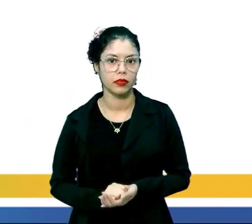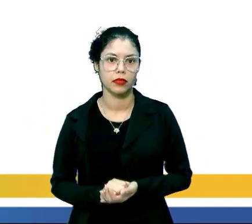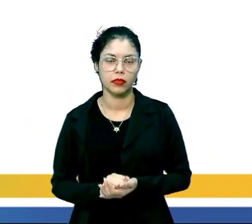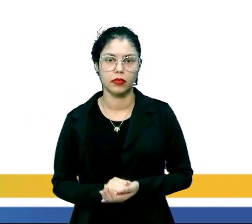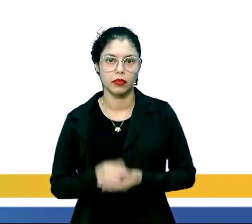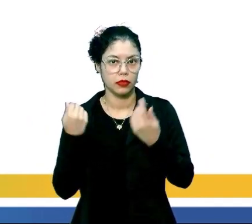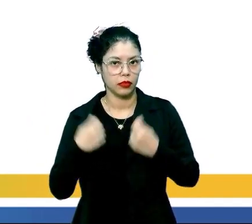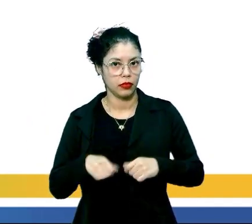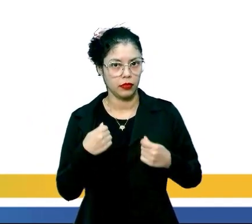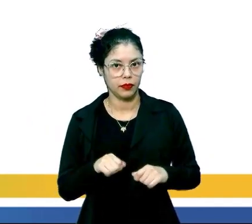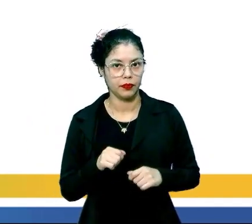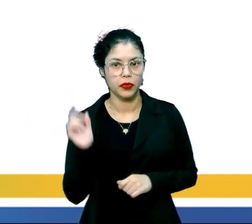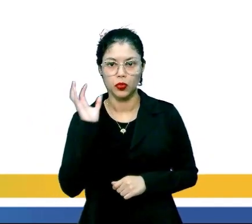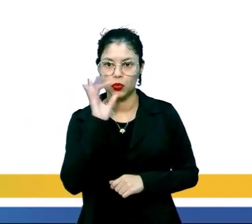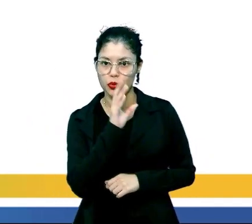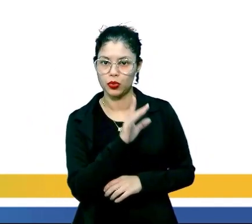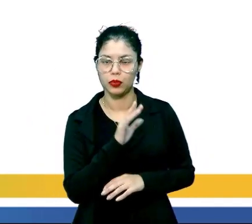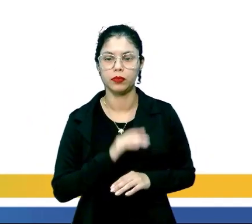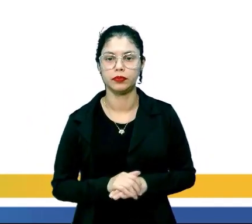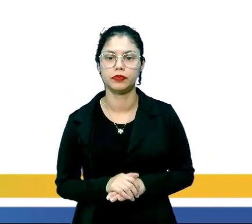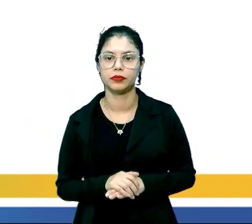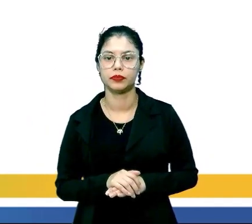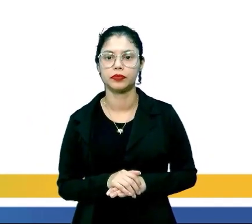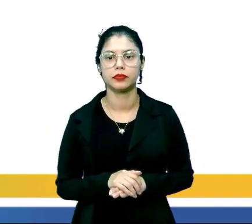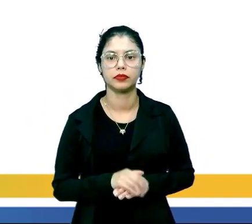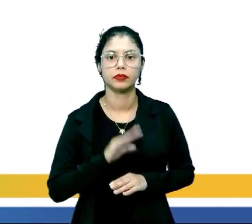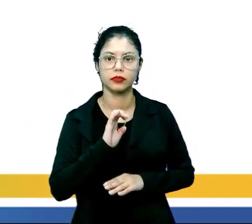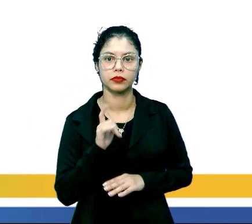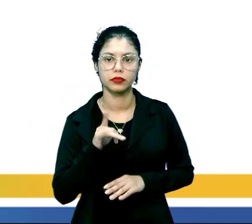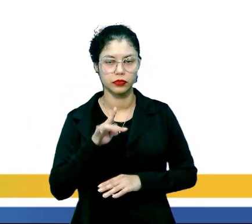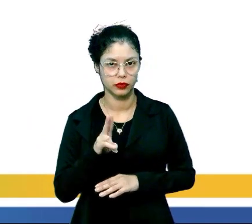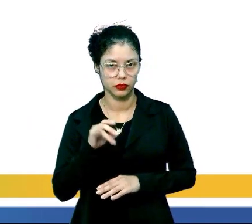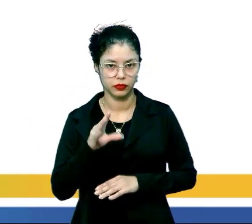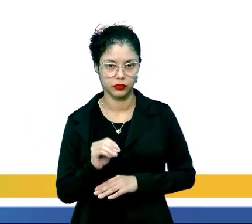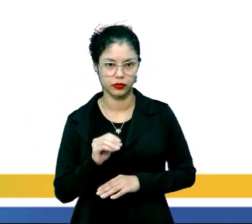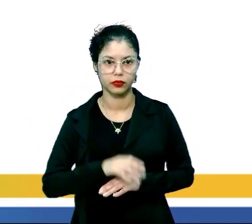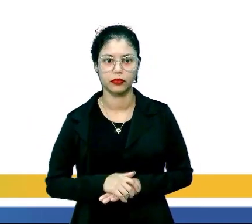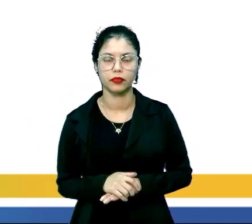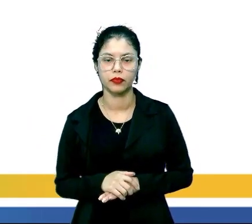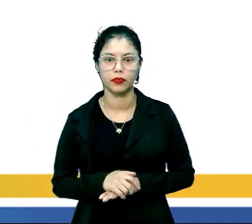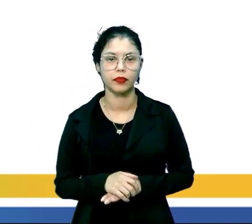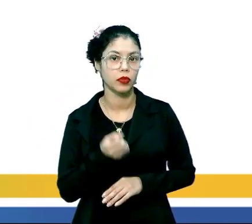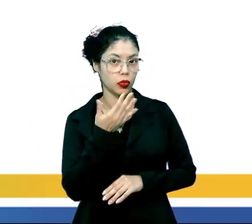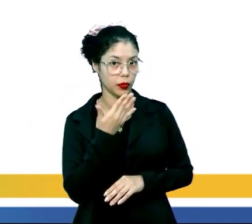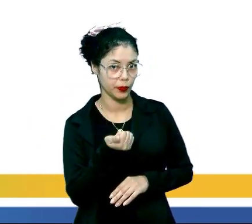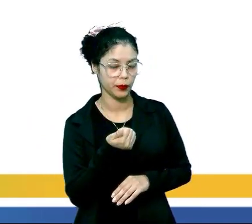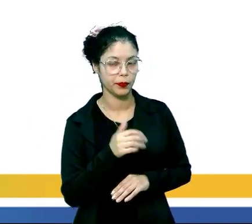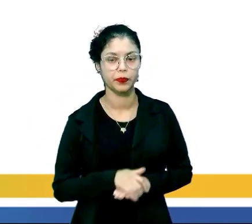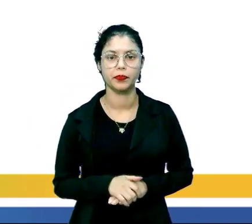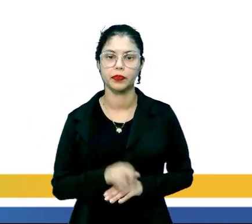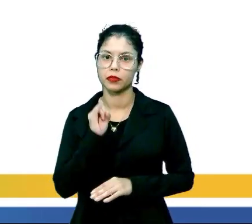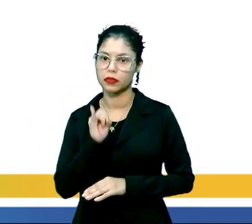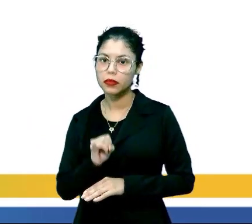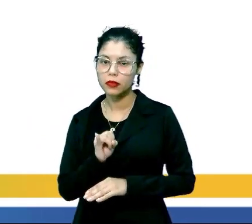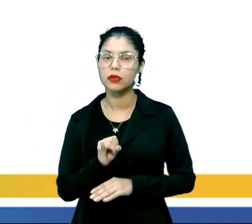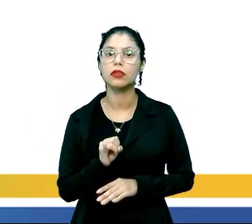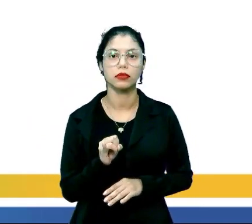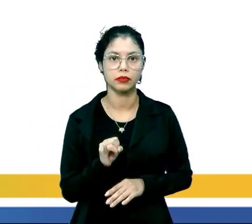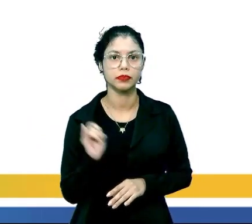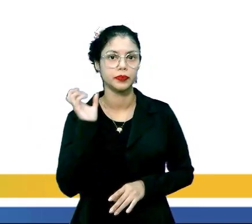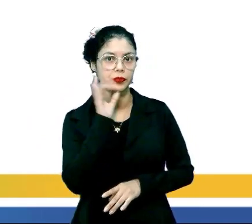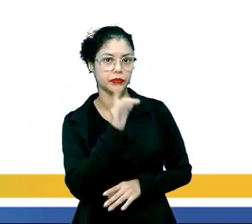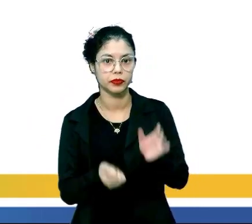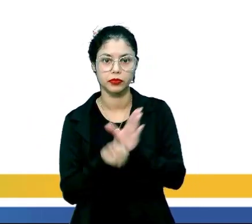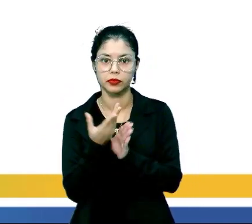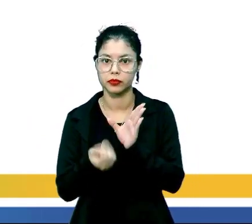ela precisou de calor. Logo, eu tenho uma reação endotérmica. Tudo bem? Então, se o calor estiver